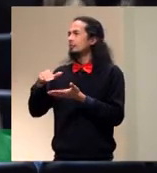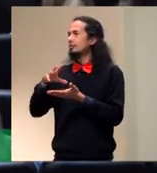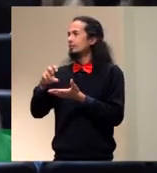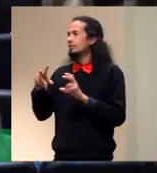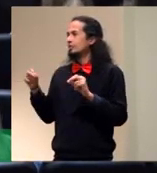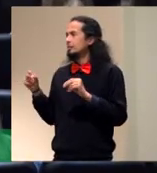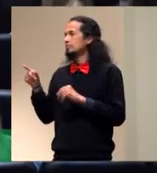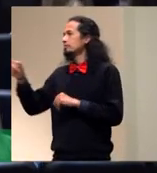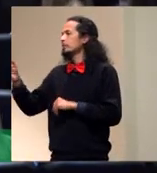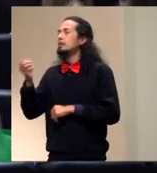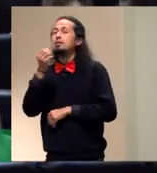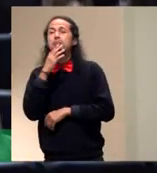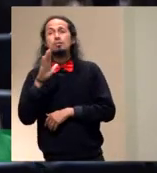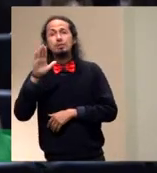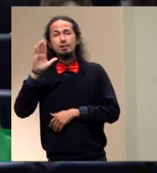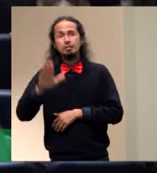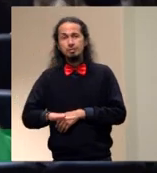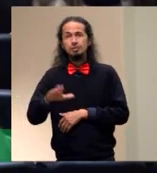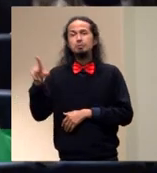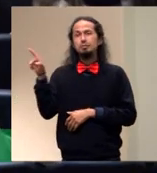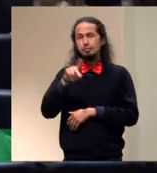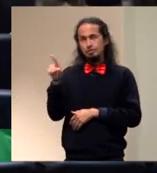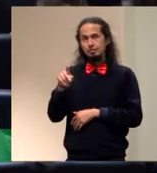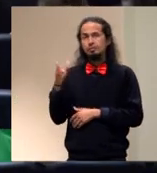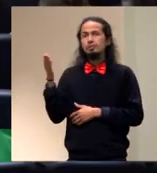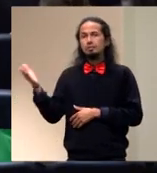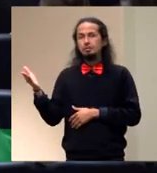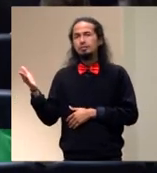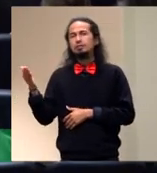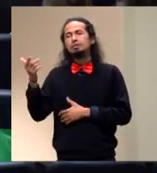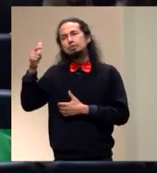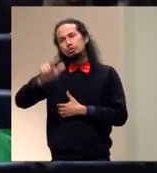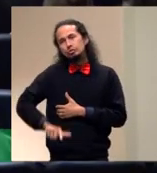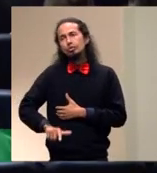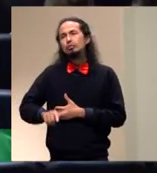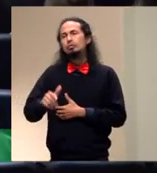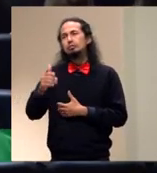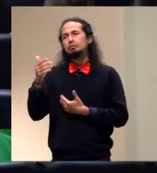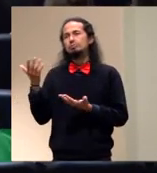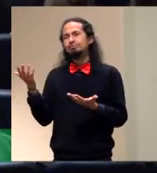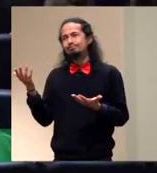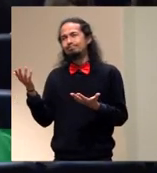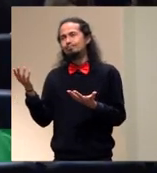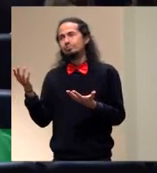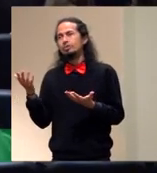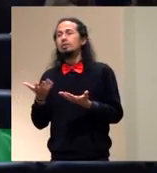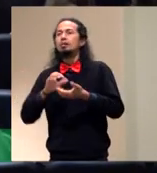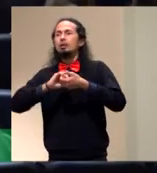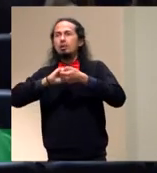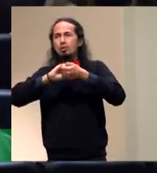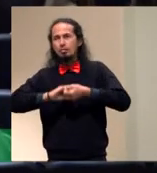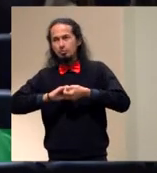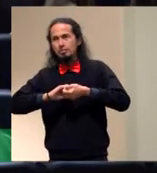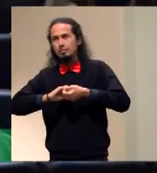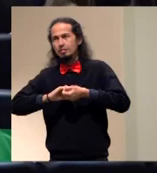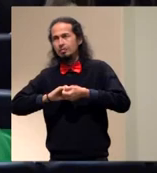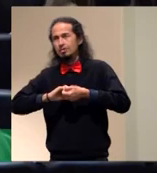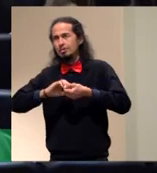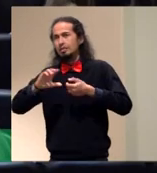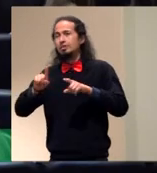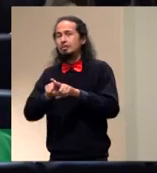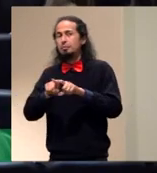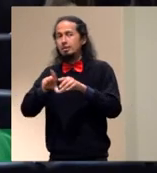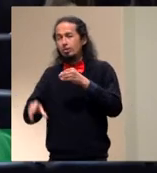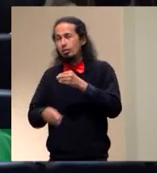Bem, boa tarde, professora Heloísa. Boa tarde a todos novamente, né? E eu gostaria de complementar um pouquinho a fala da Simone,